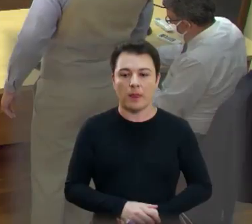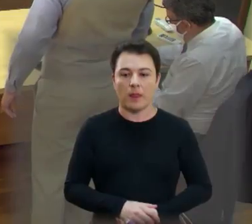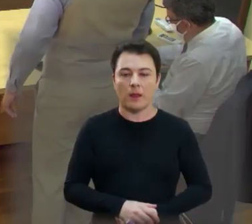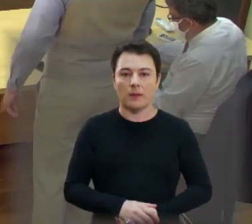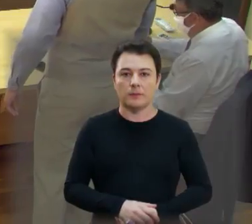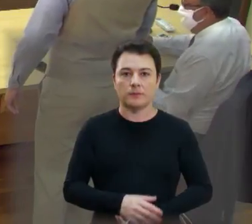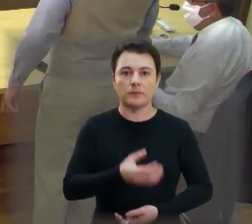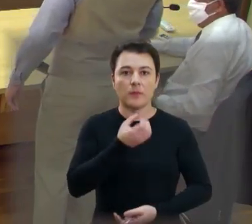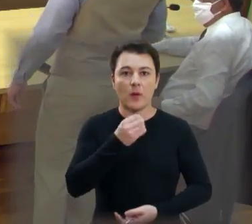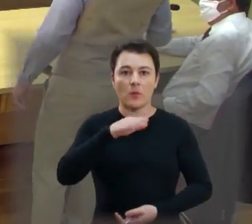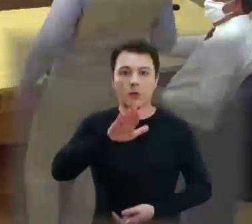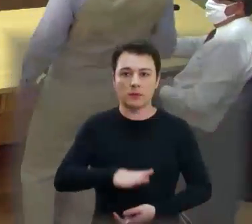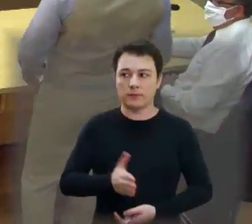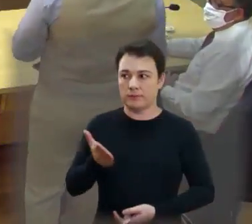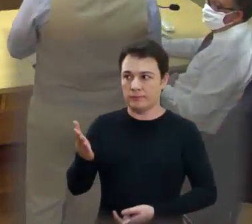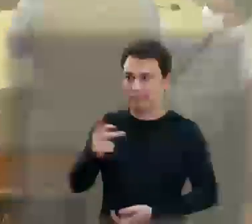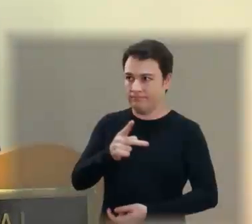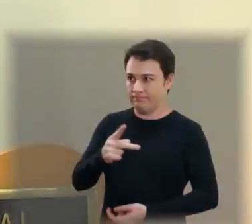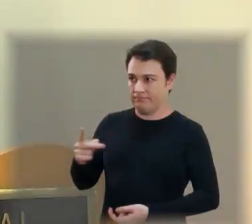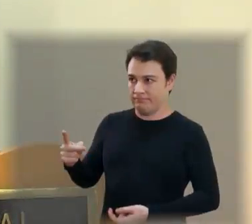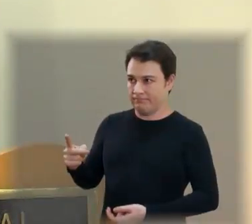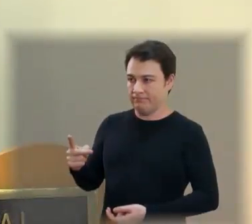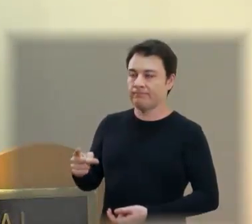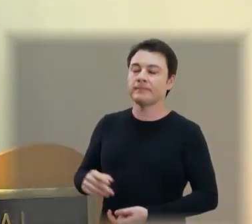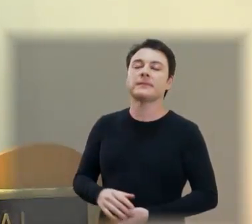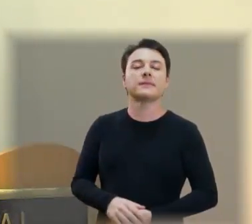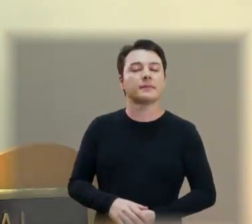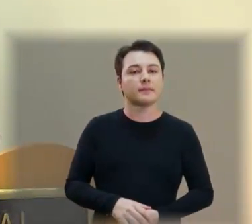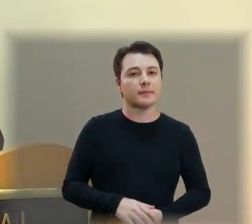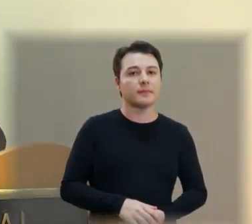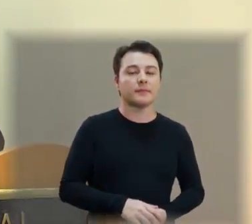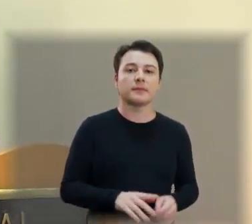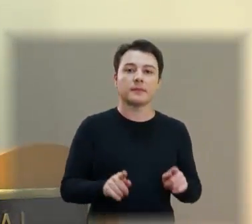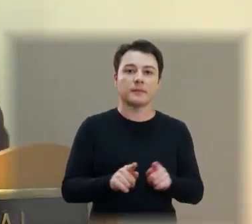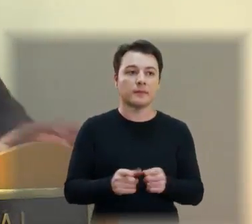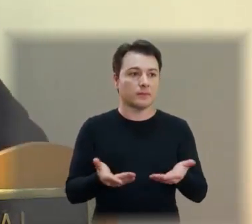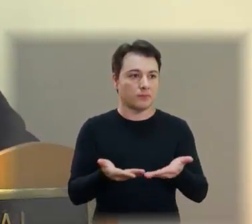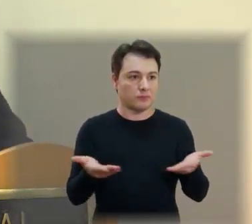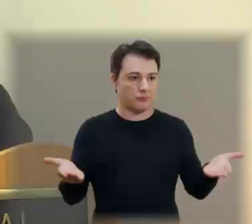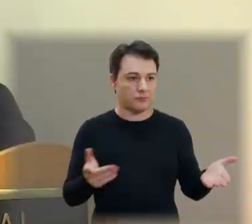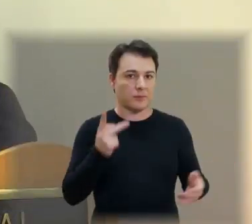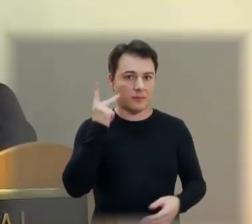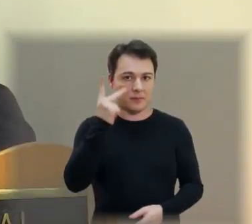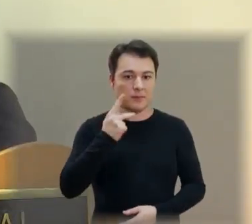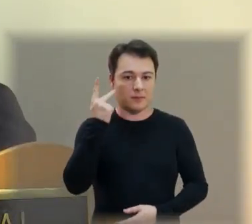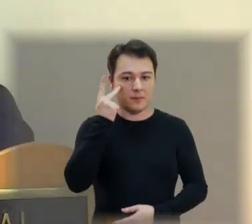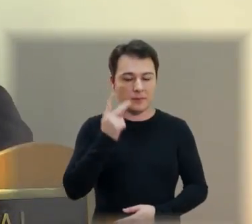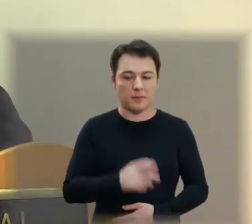Boa tarde ao presidente. Alô? Boa tarde ao presidente, demais colegas.